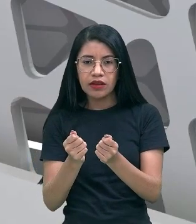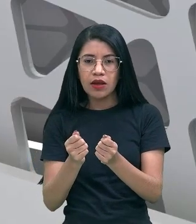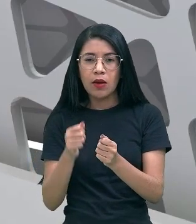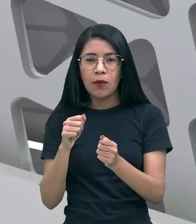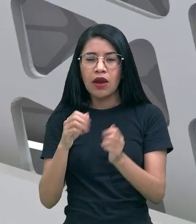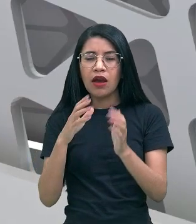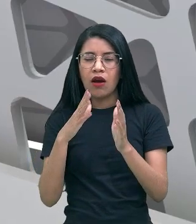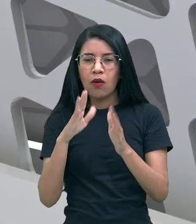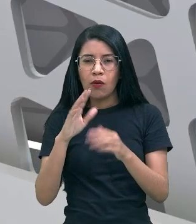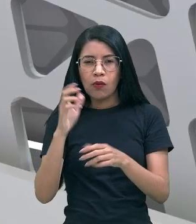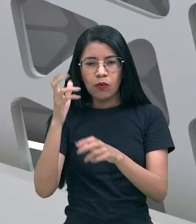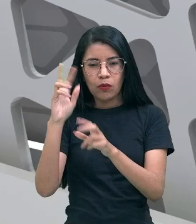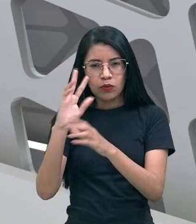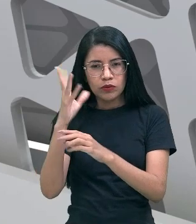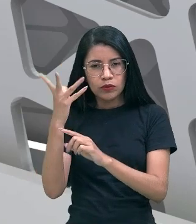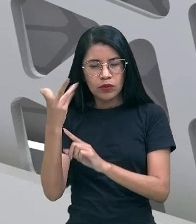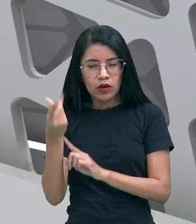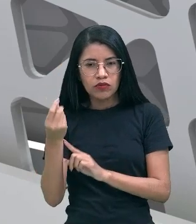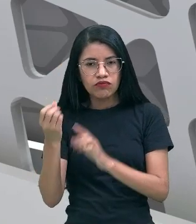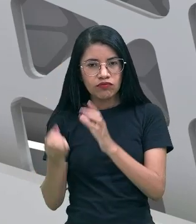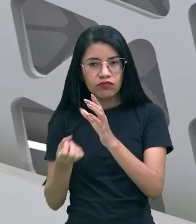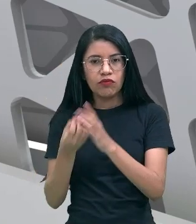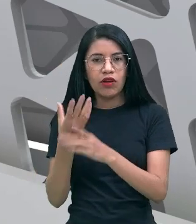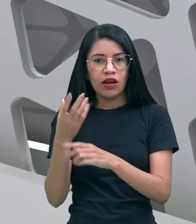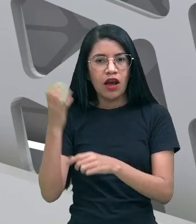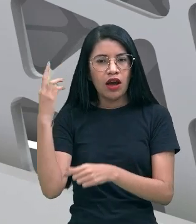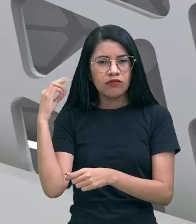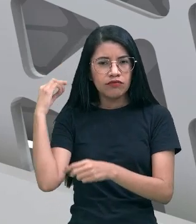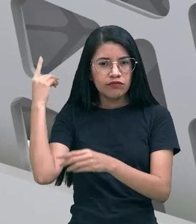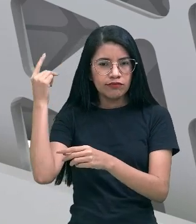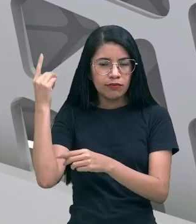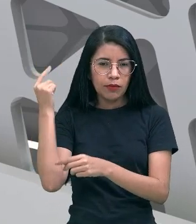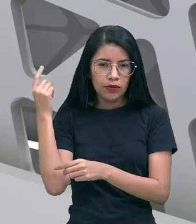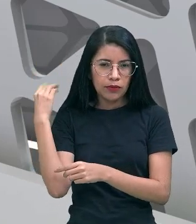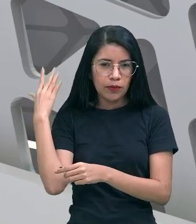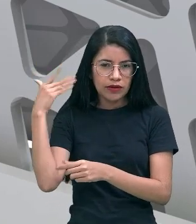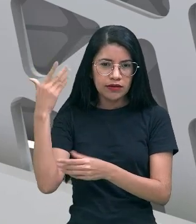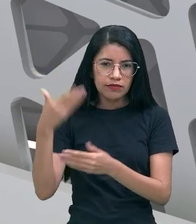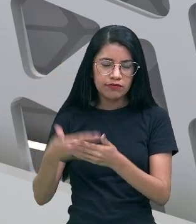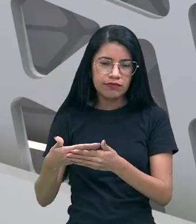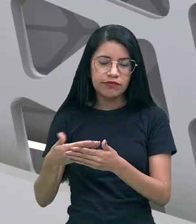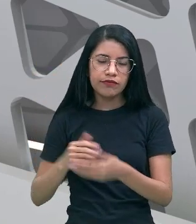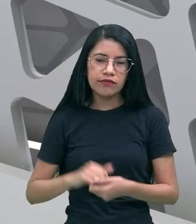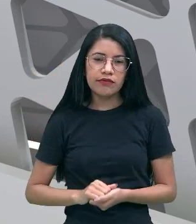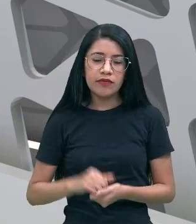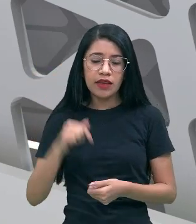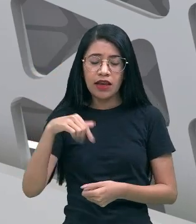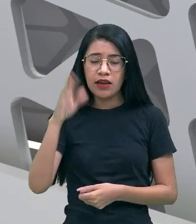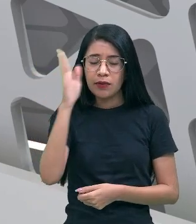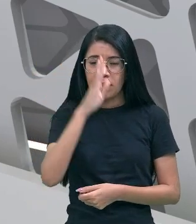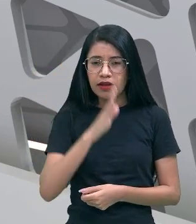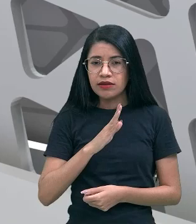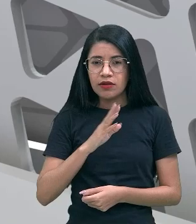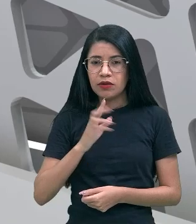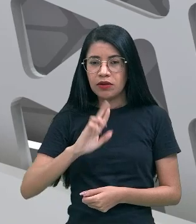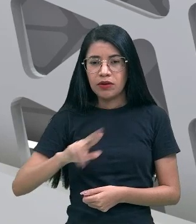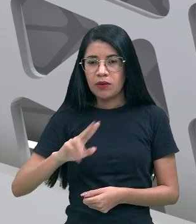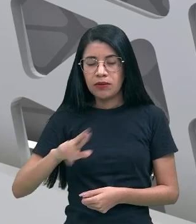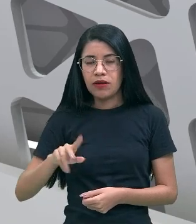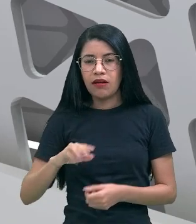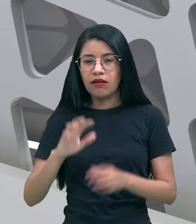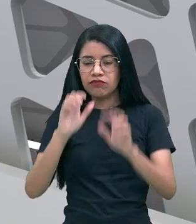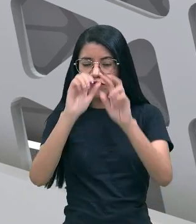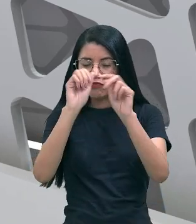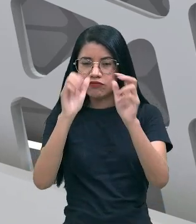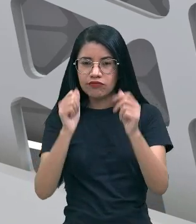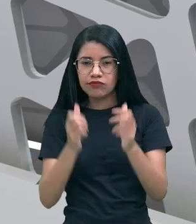artistas, né, produziram há séculos atrás. No Brasil já não é tão comum a gente ter esculturas,